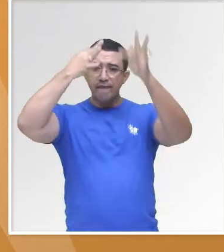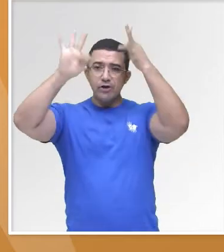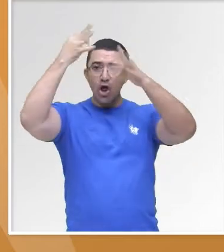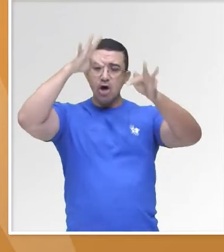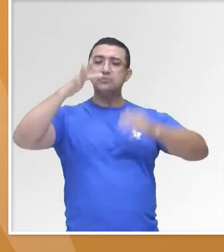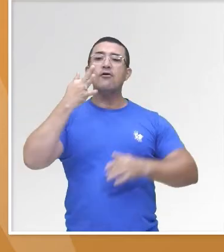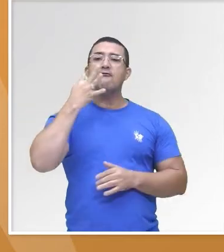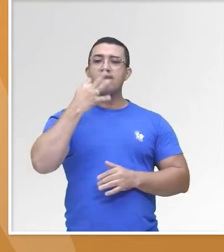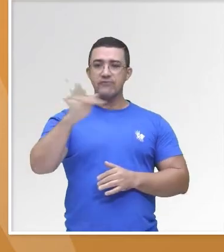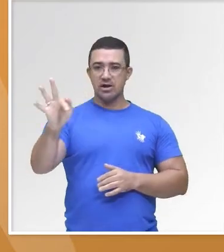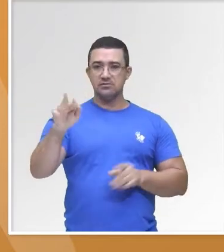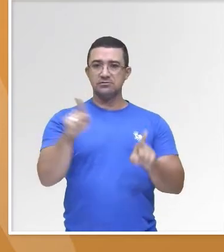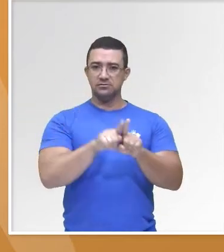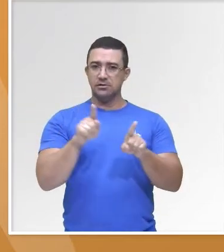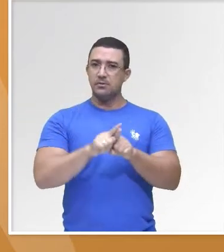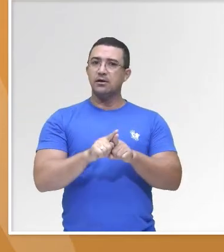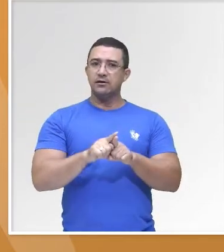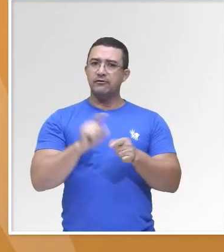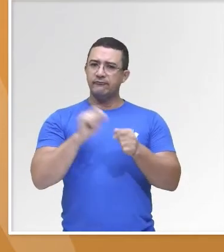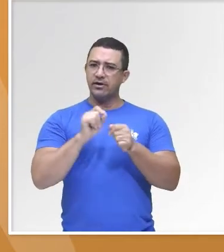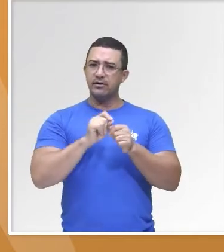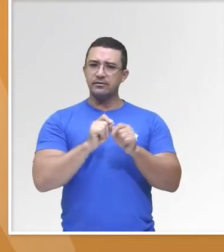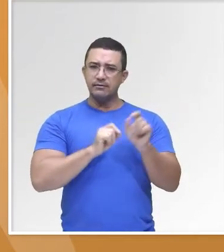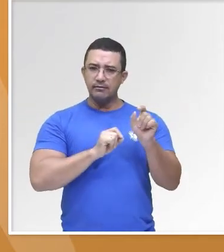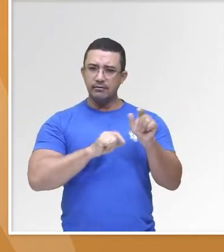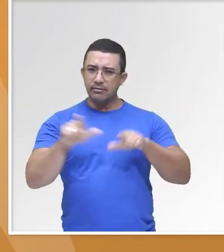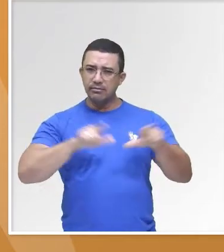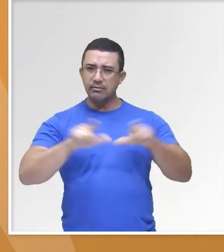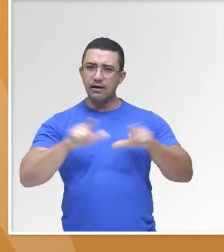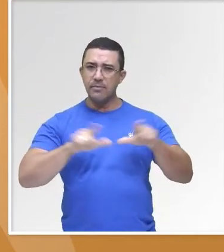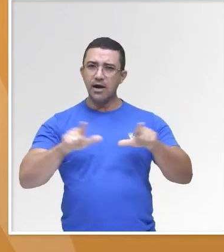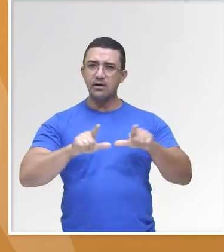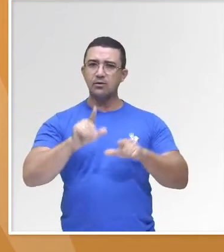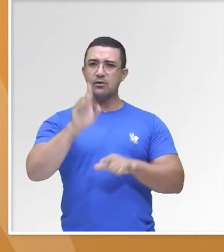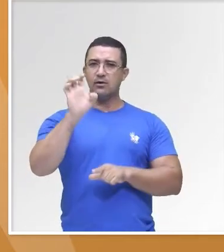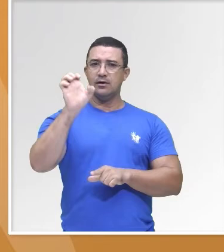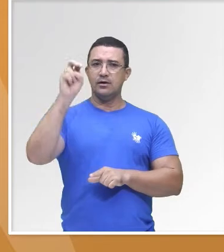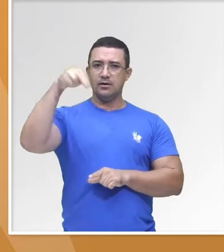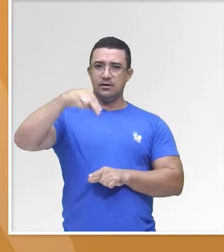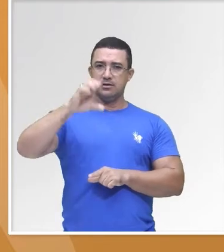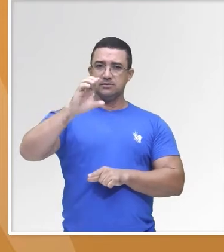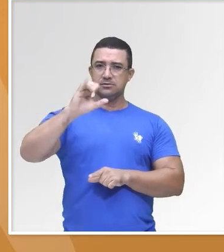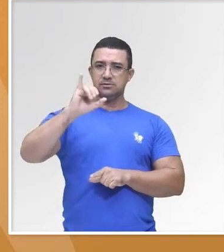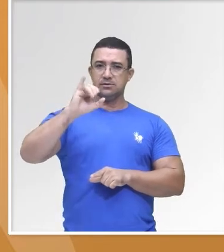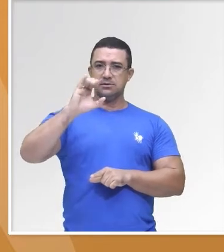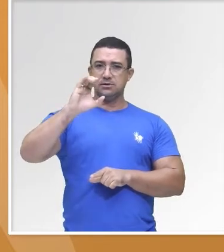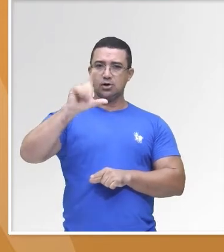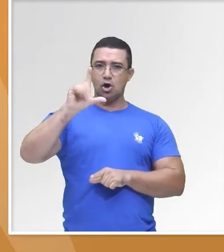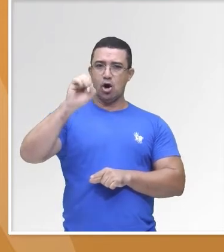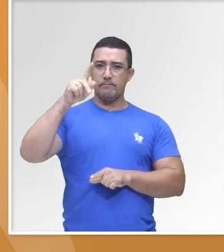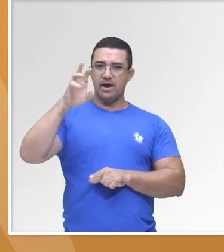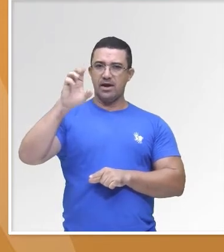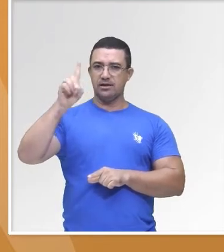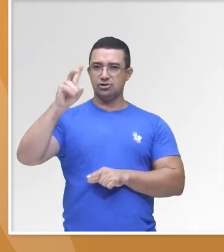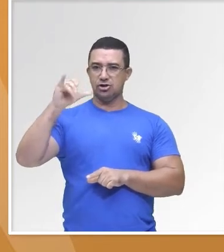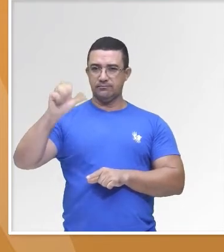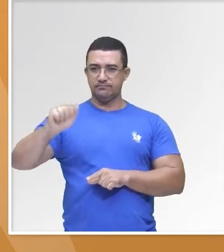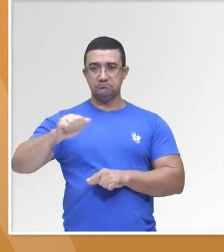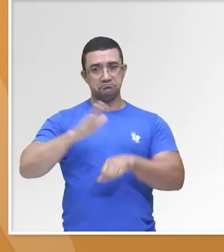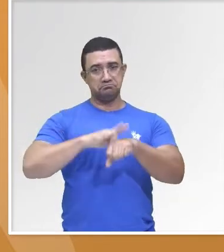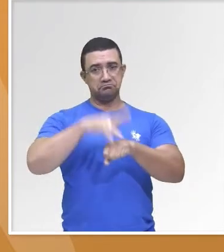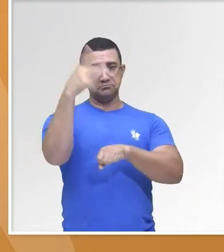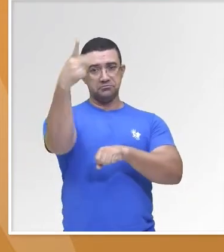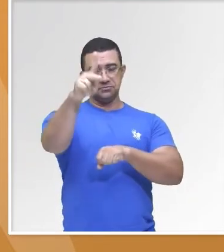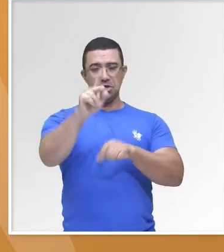obra Enciclopédia. Eu tenho certeza que alguns de vocês já viram a coleção Enciclopédia, não é verdade?